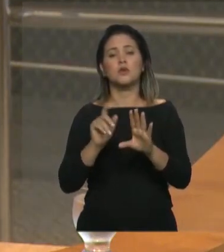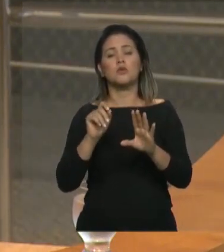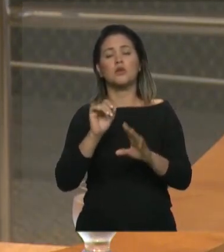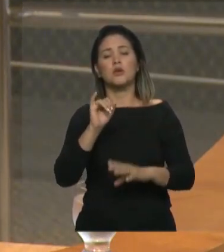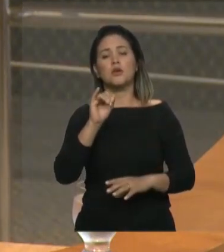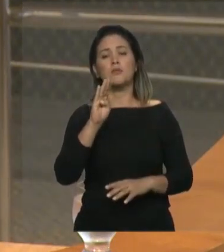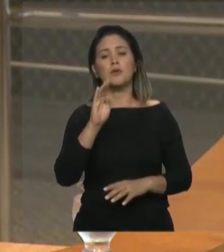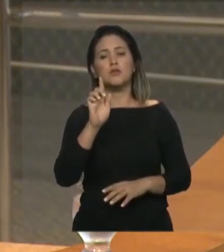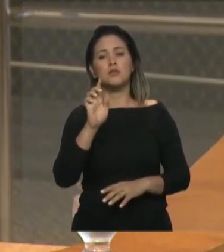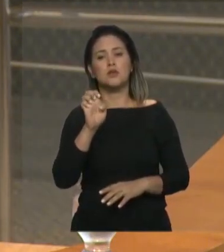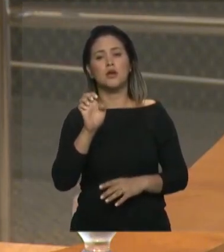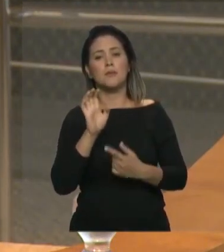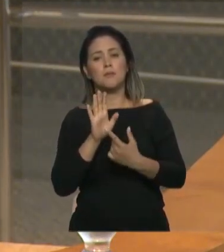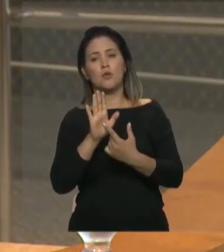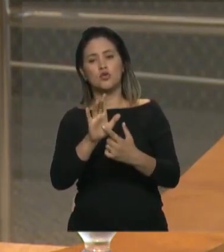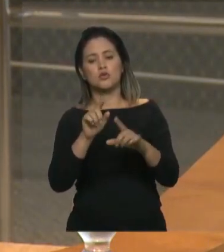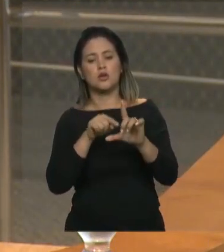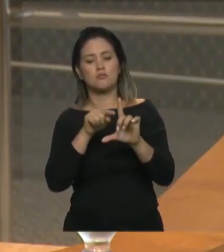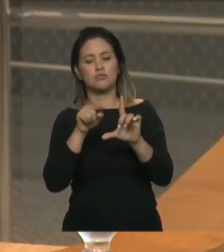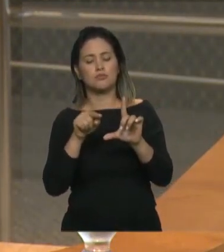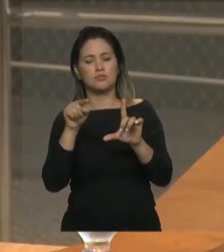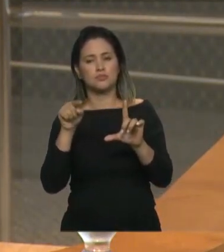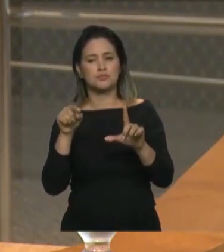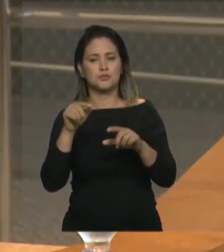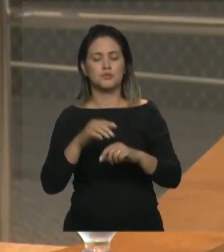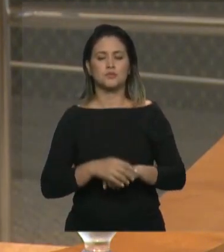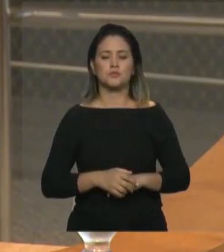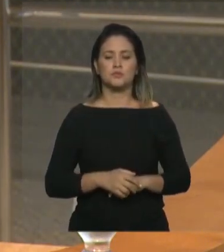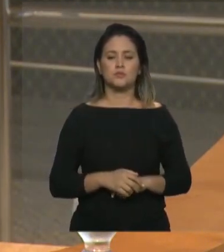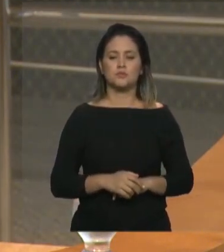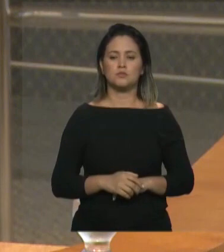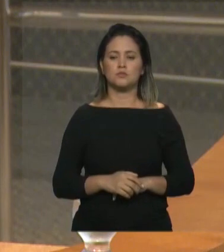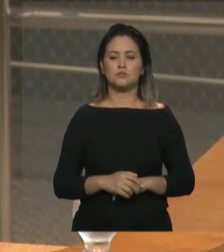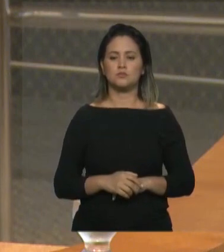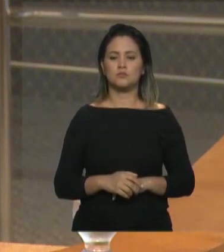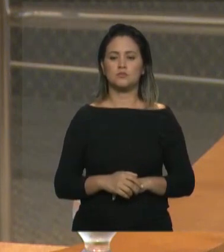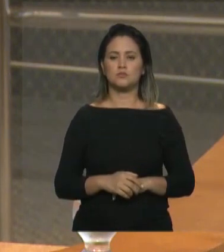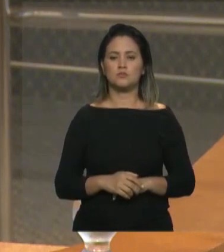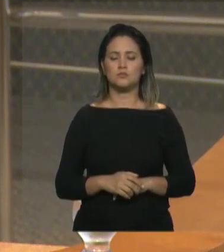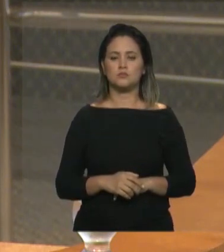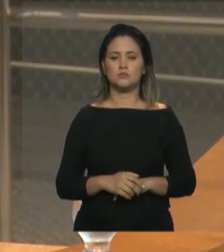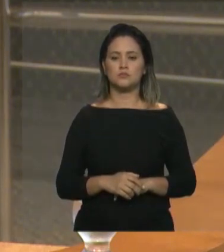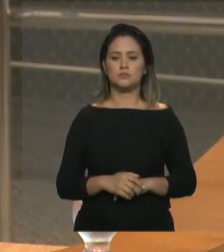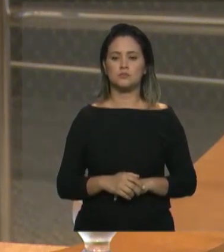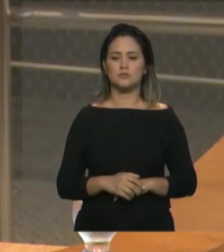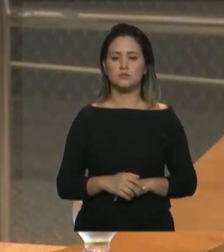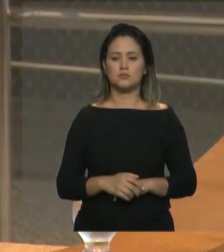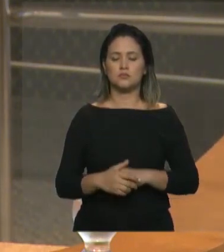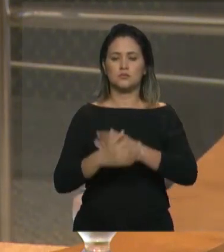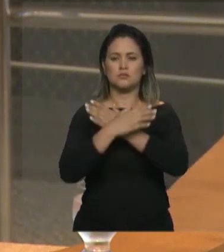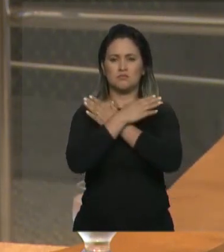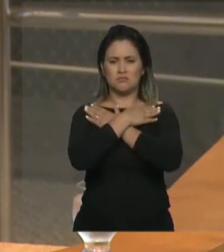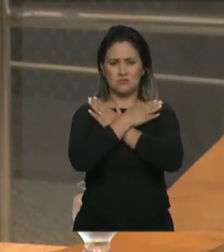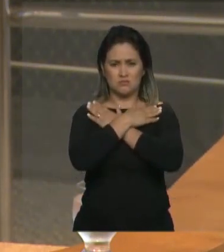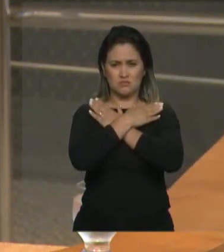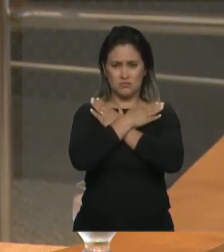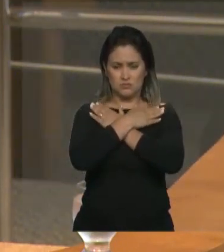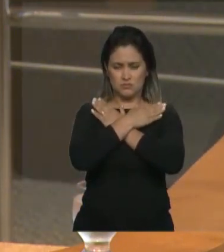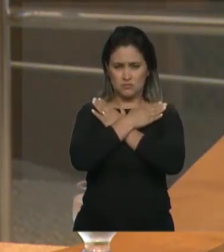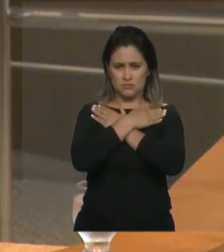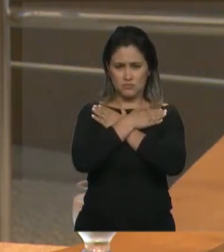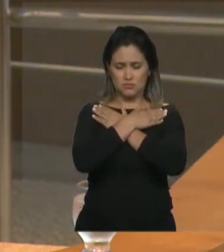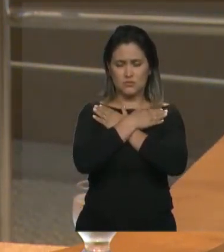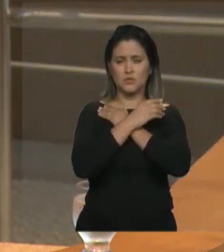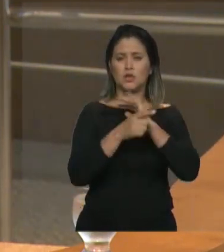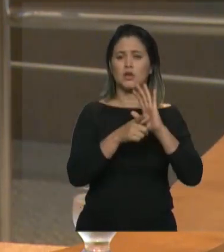A taxa de desocupação aumentou de 7,4% para 14,4% na população acima de